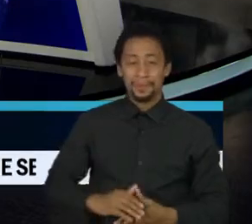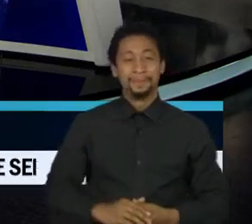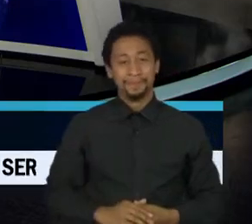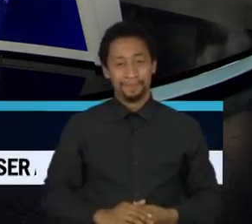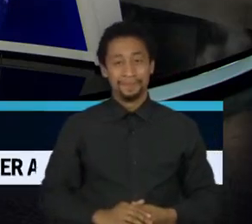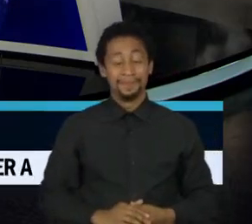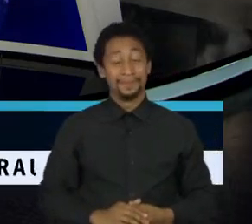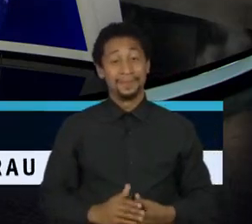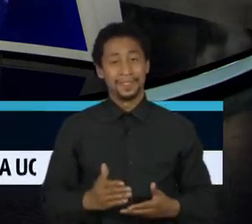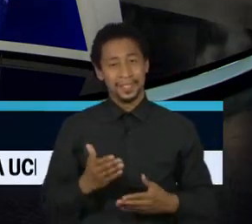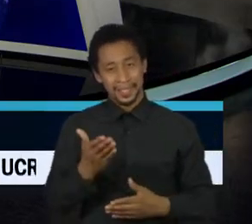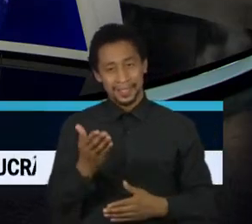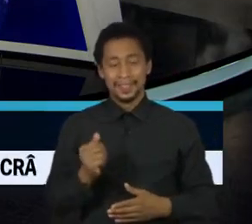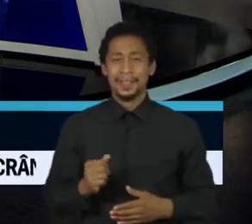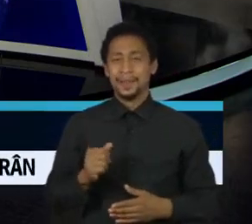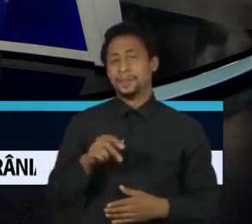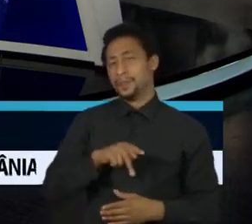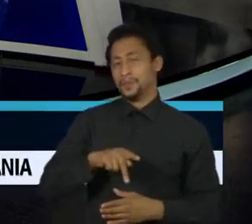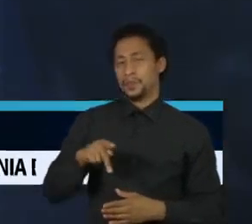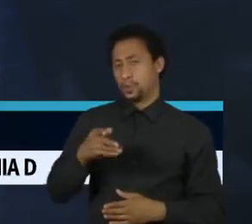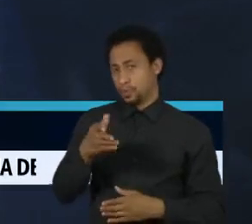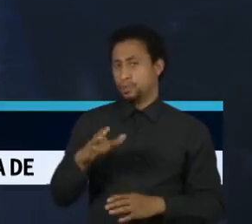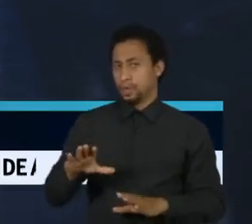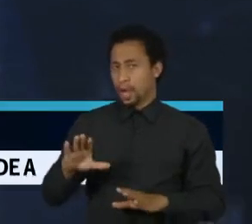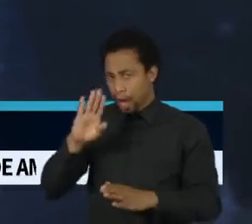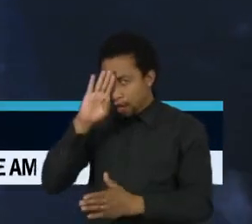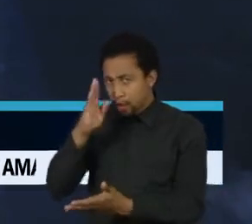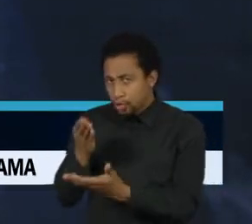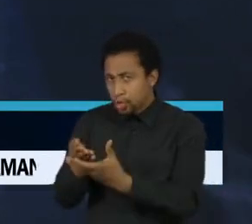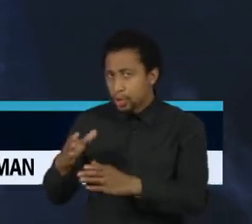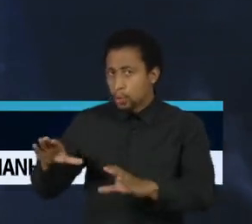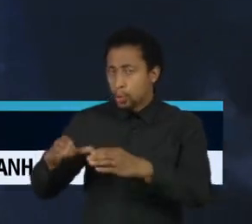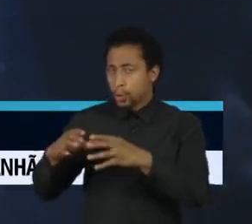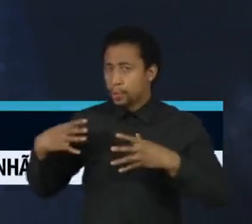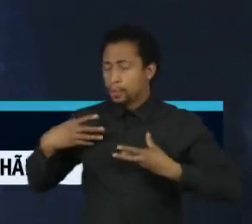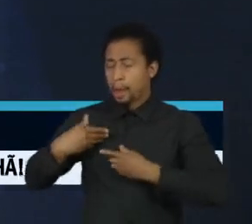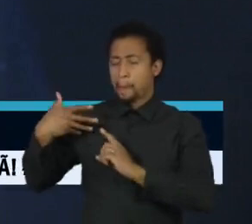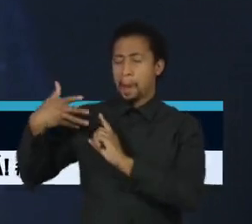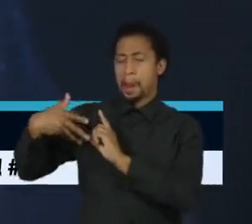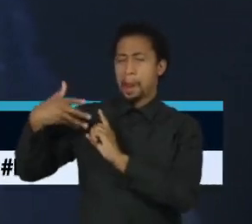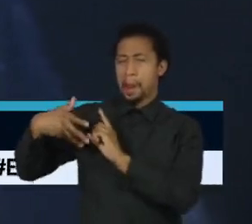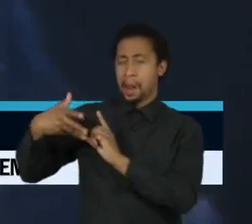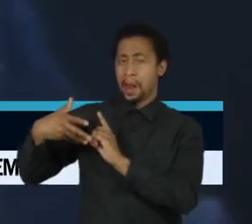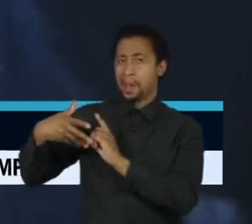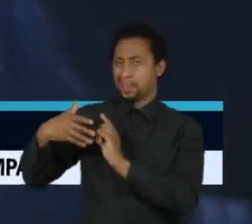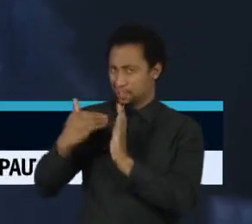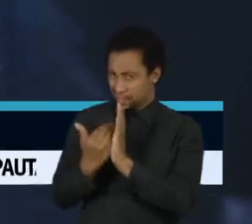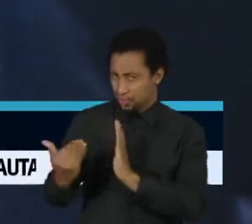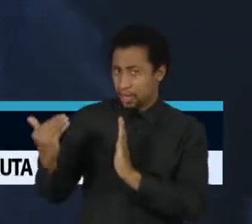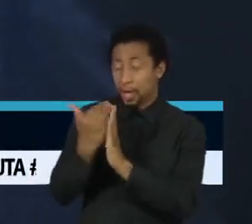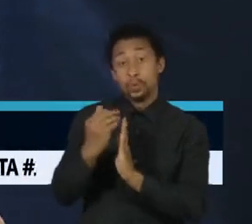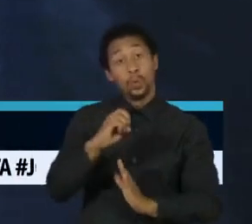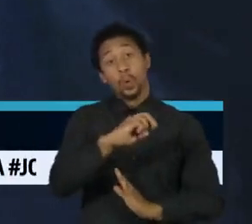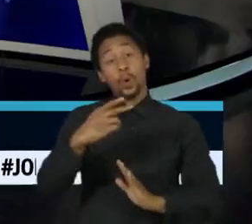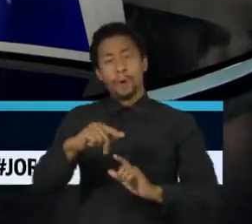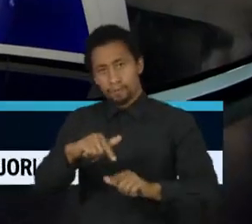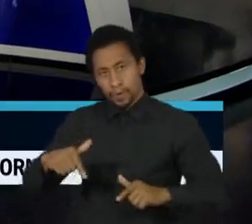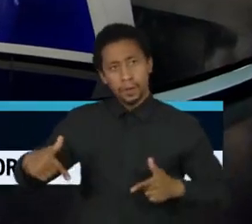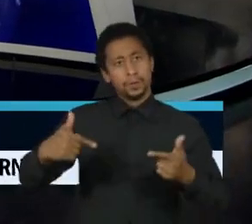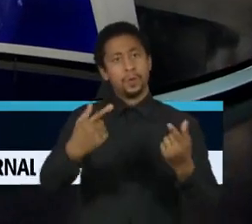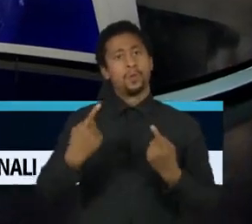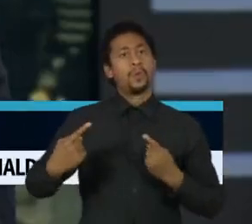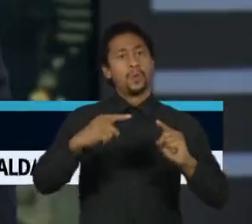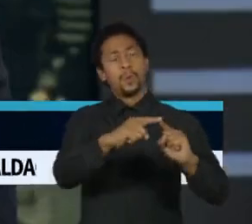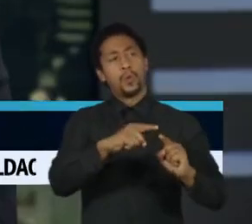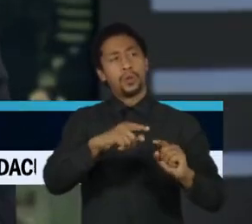se você vir Nossa Senhora do grupo que acha que os ministros do STF falam demais o do grupo que defende que eles devem se contrapor aos ataques do